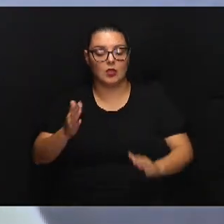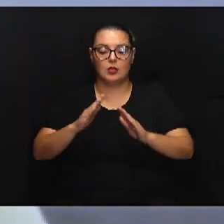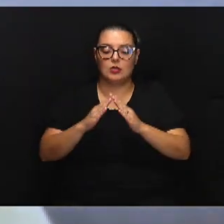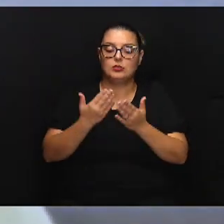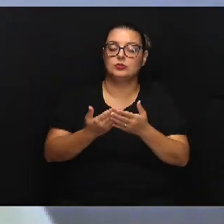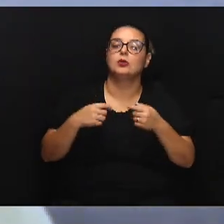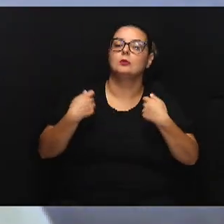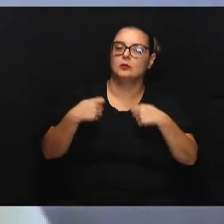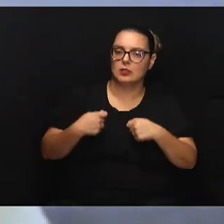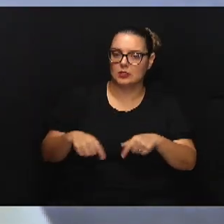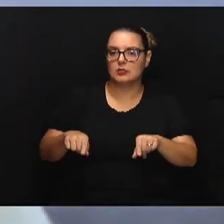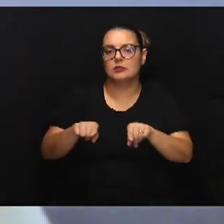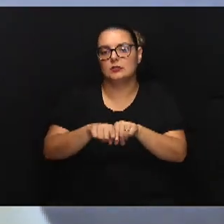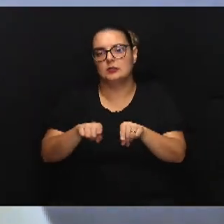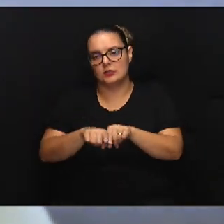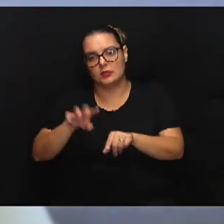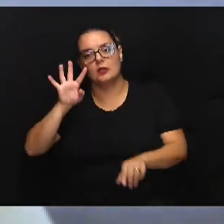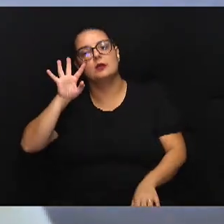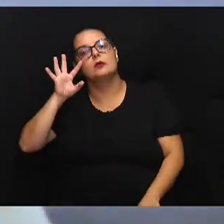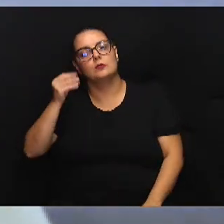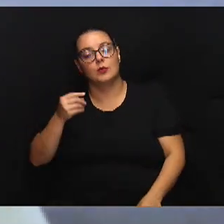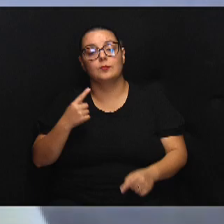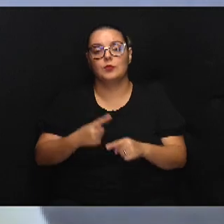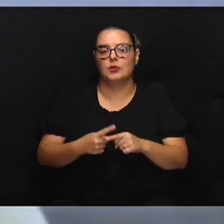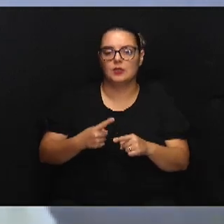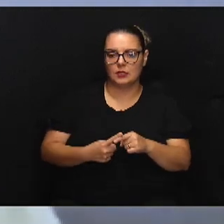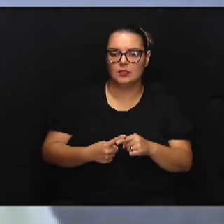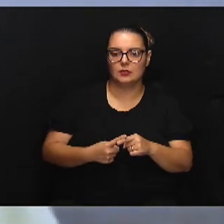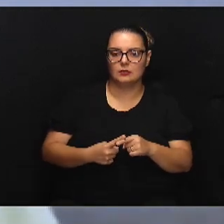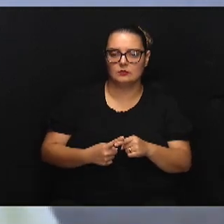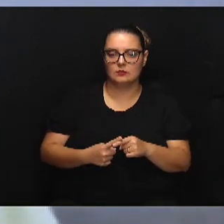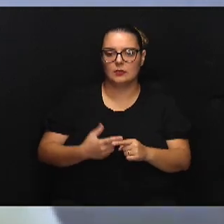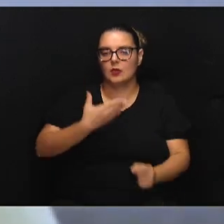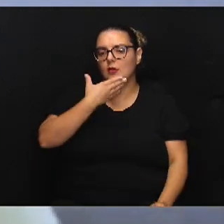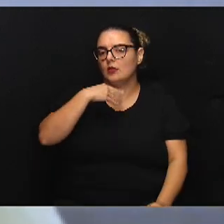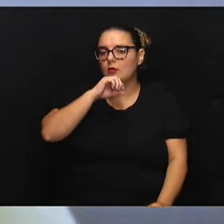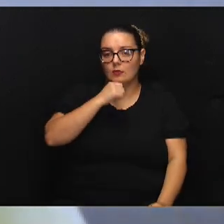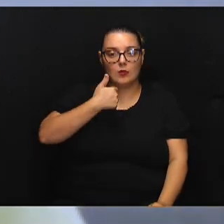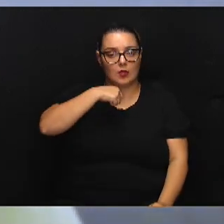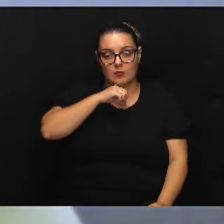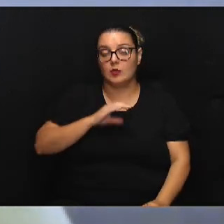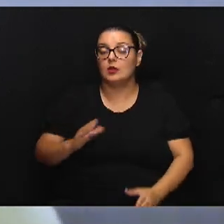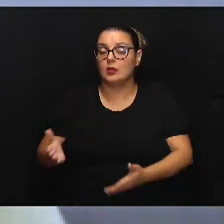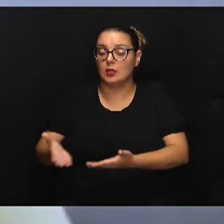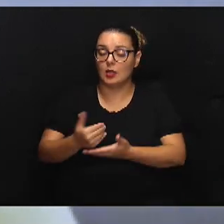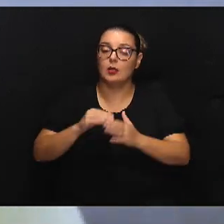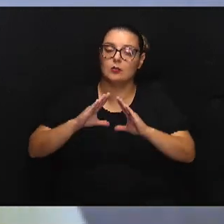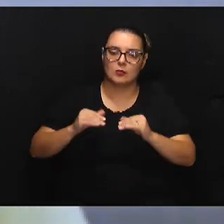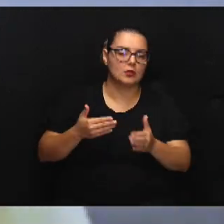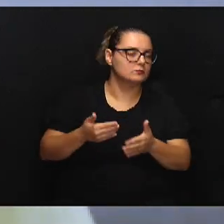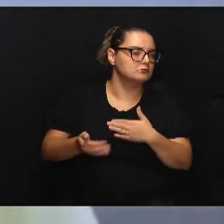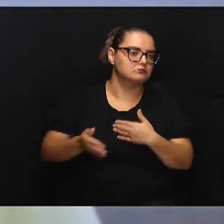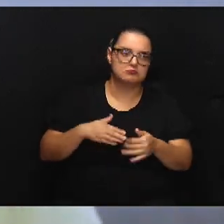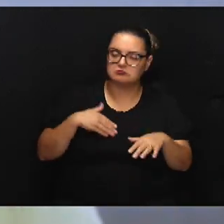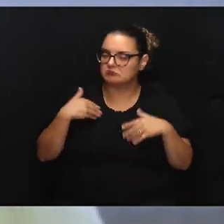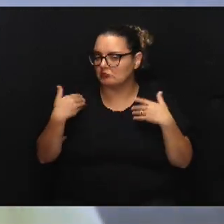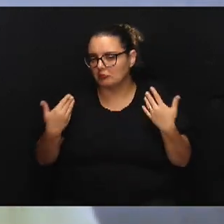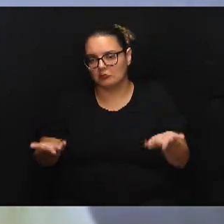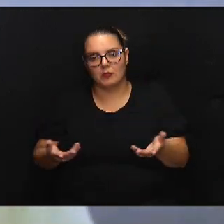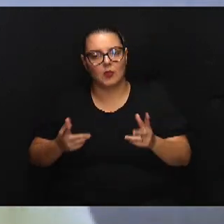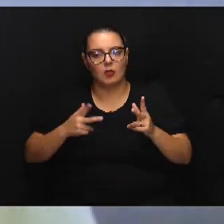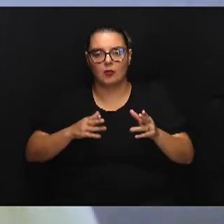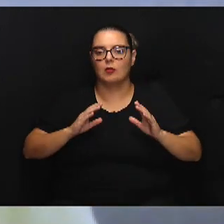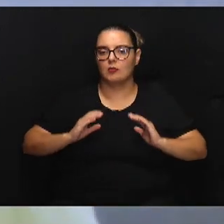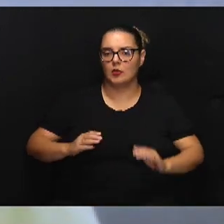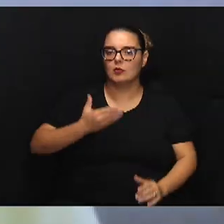precisa também de ter conhecimento, porque e pais a gente acolhe. Independente de como é o comportamento